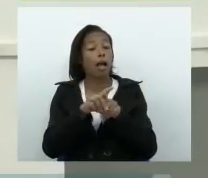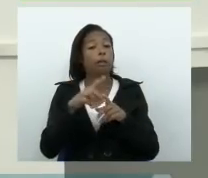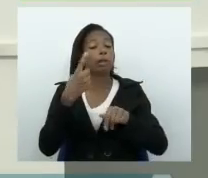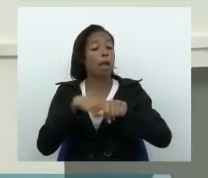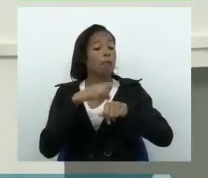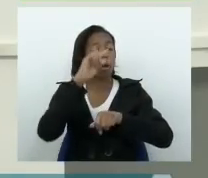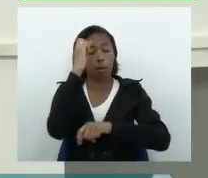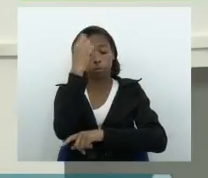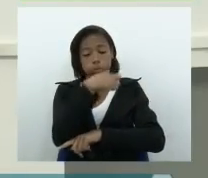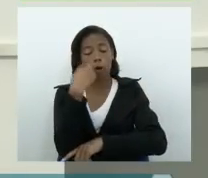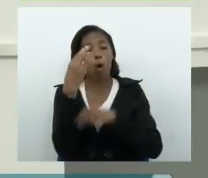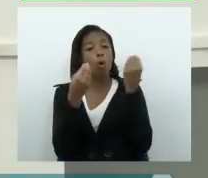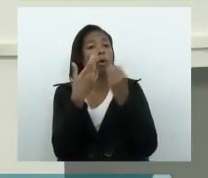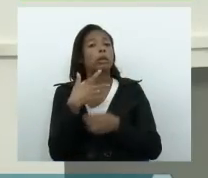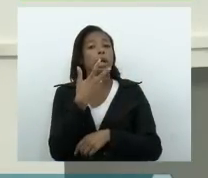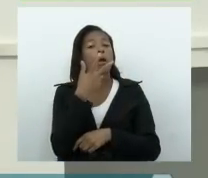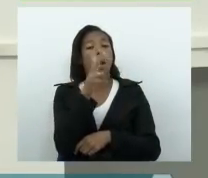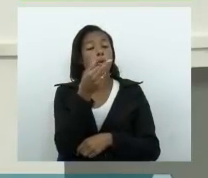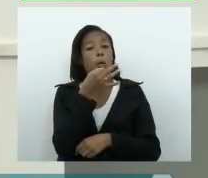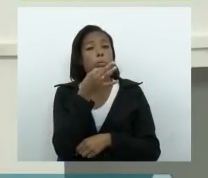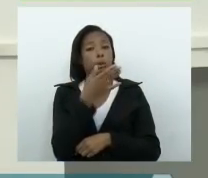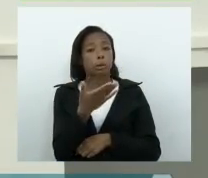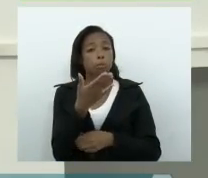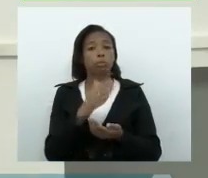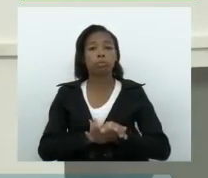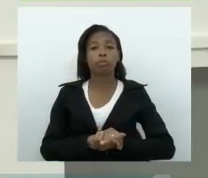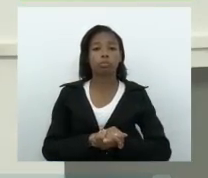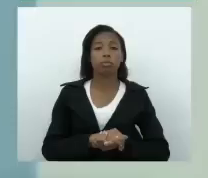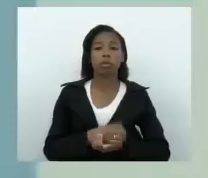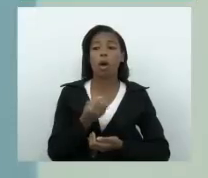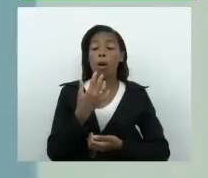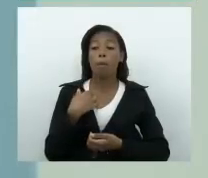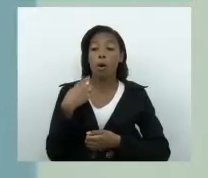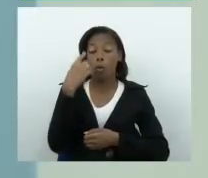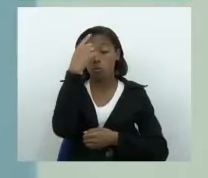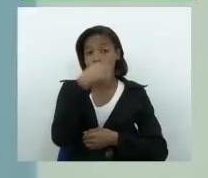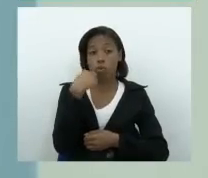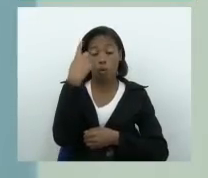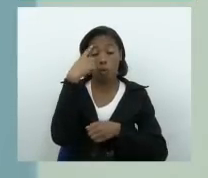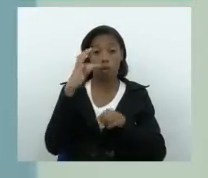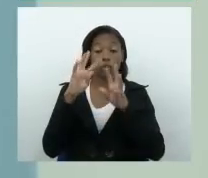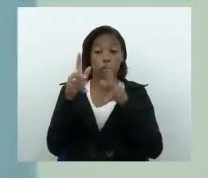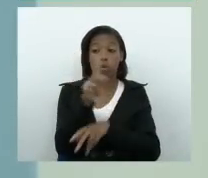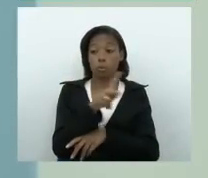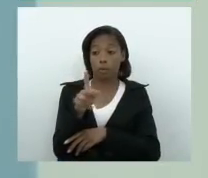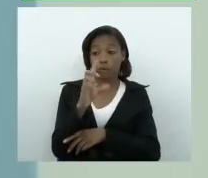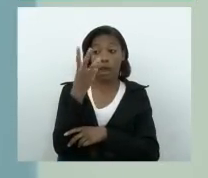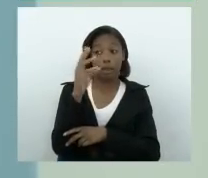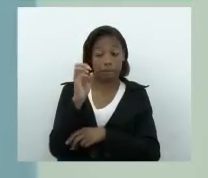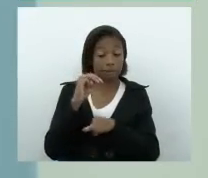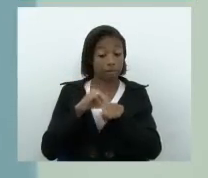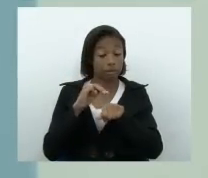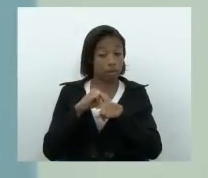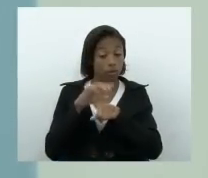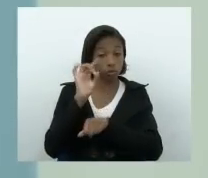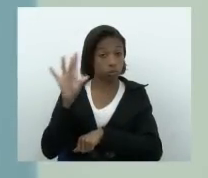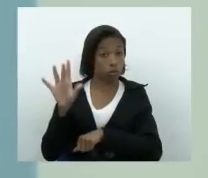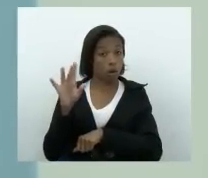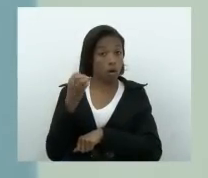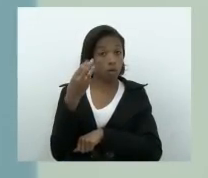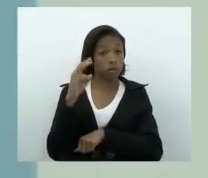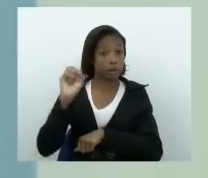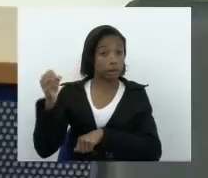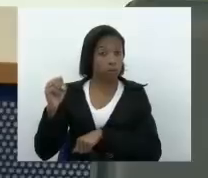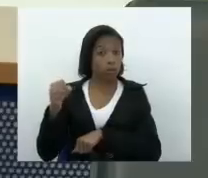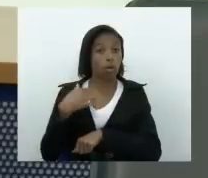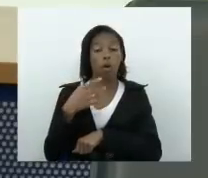horária? Eu gostaria de saber a sua visão. A carga horária dos professores. Candidato, 30 segundos para a réplica, por favor.